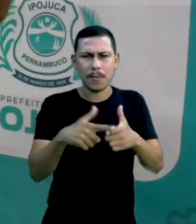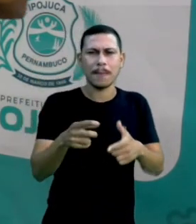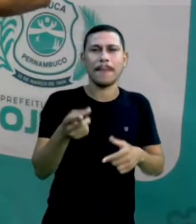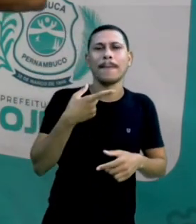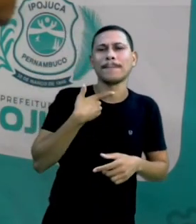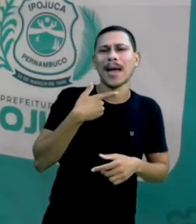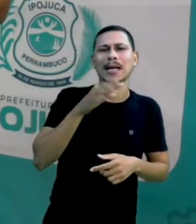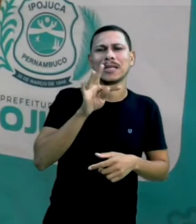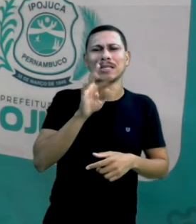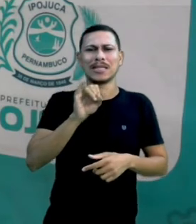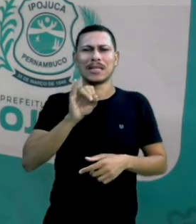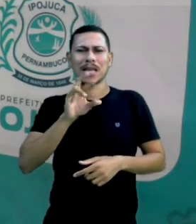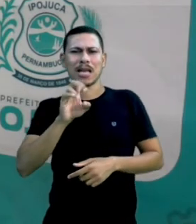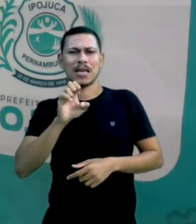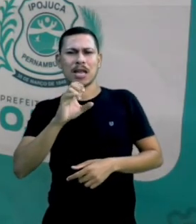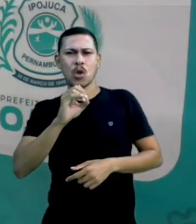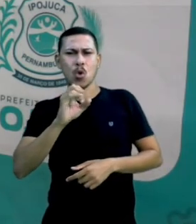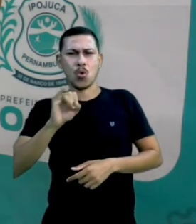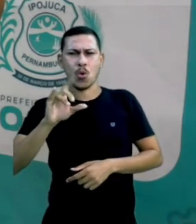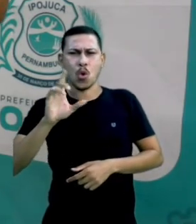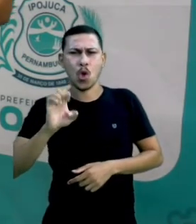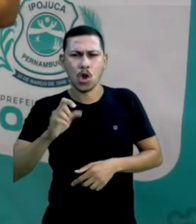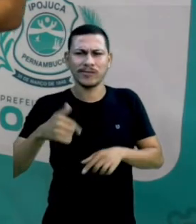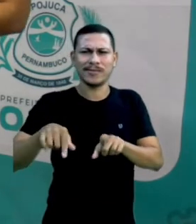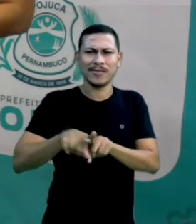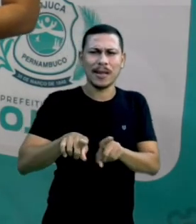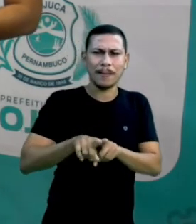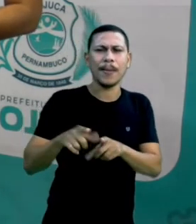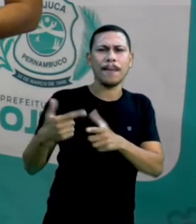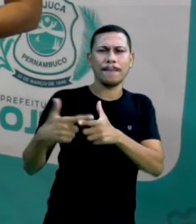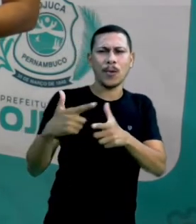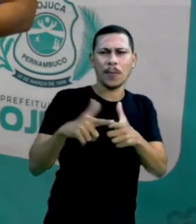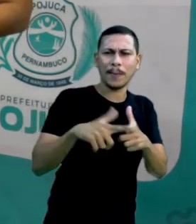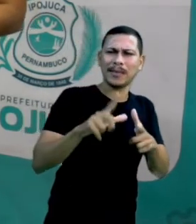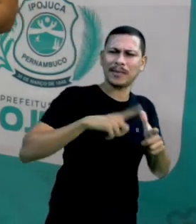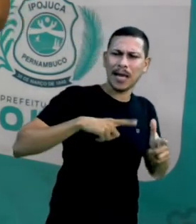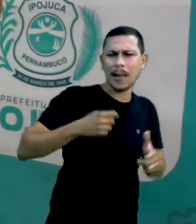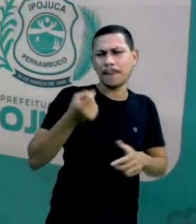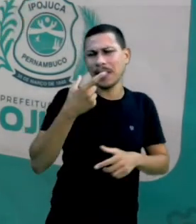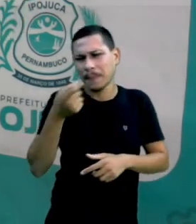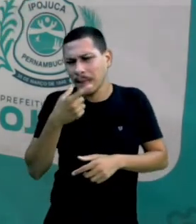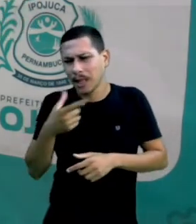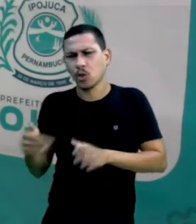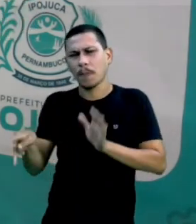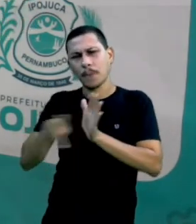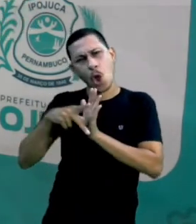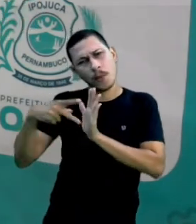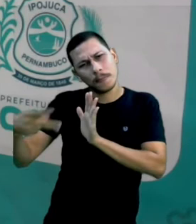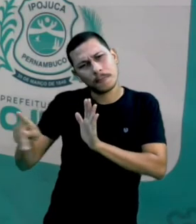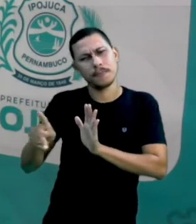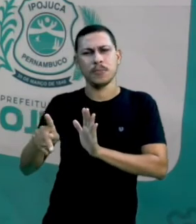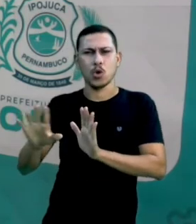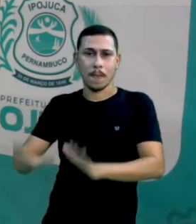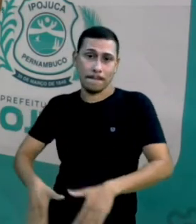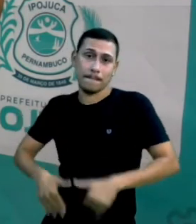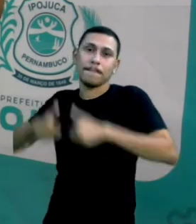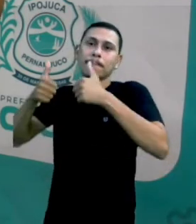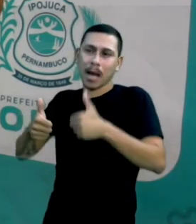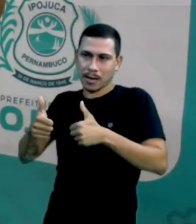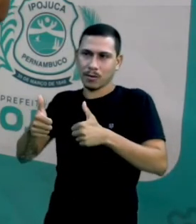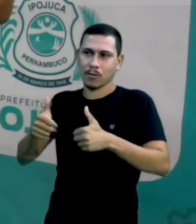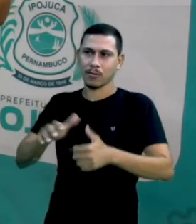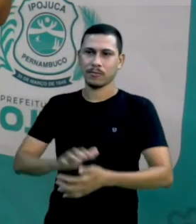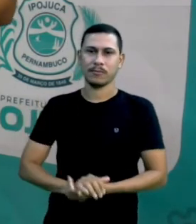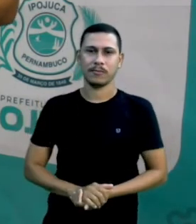exemplo, e não produzem hormônios que deveriam produzir, existem os medicamentos que são utilizados para fazer essa reposição